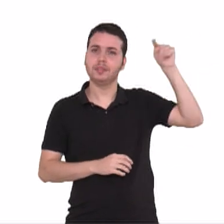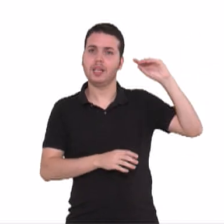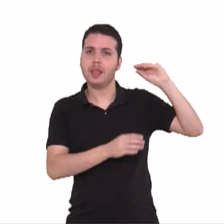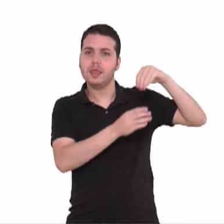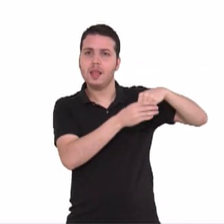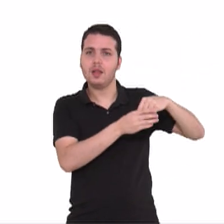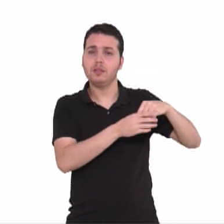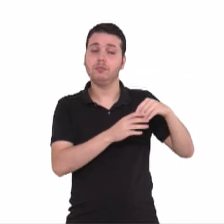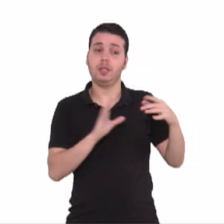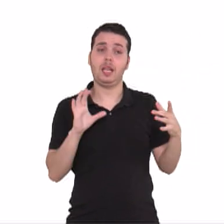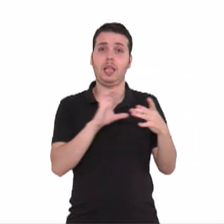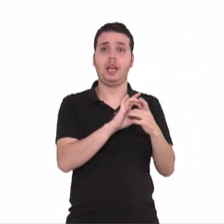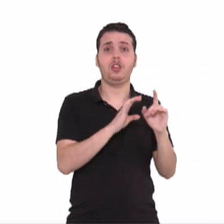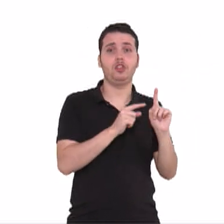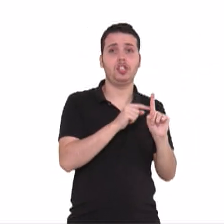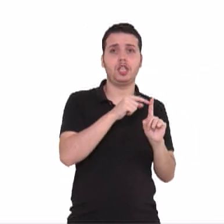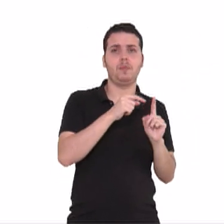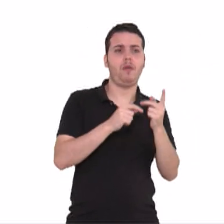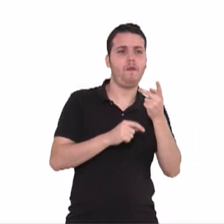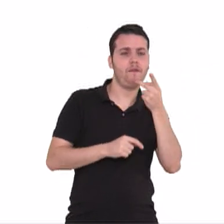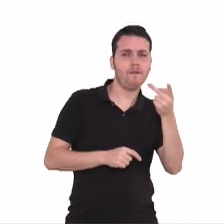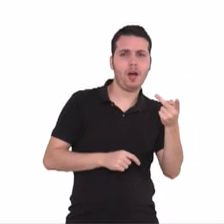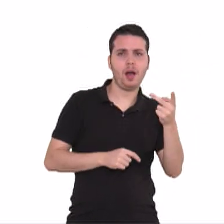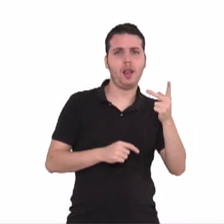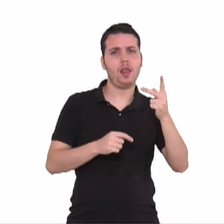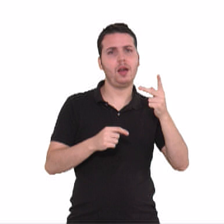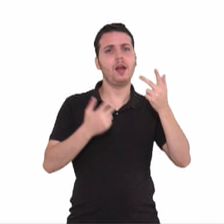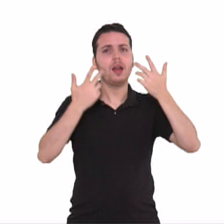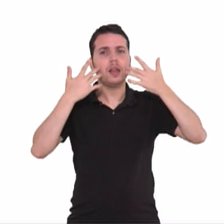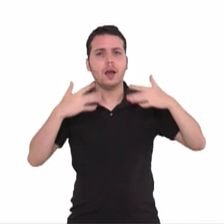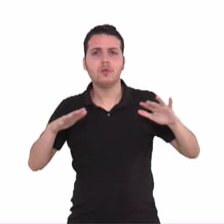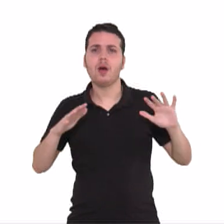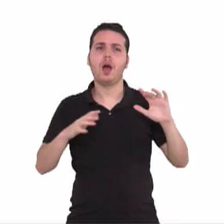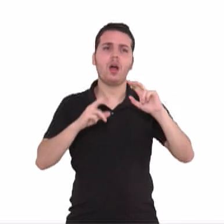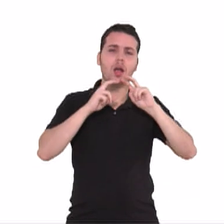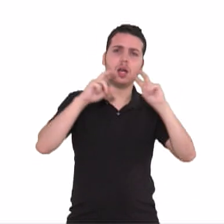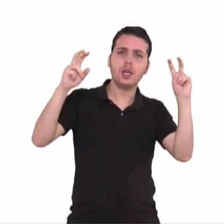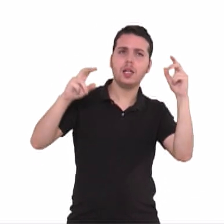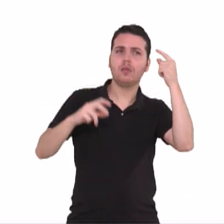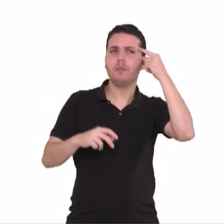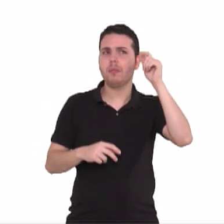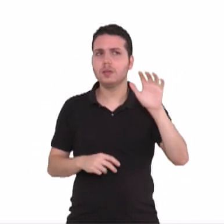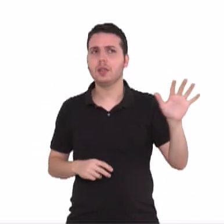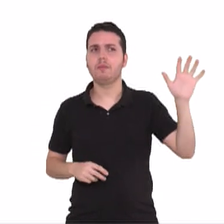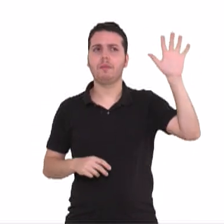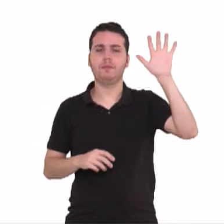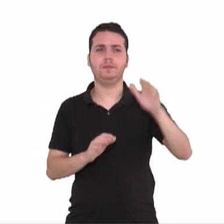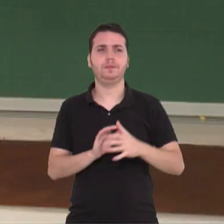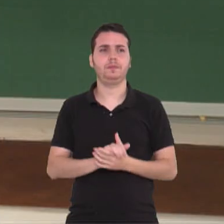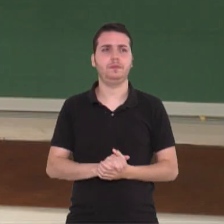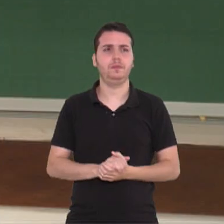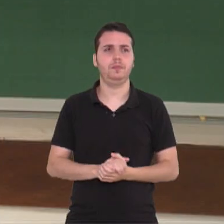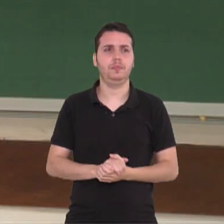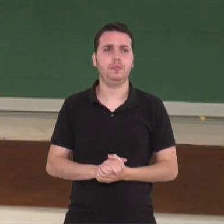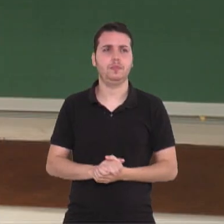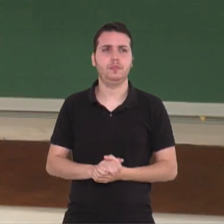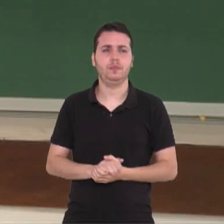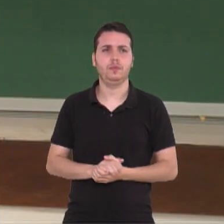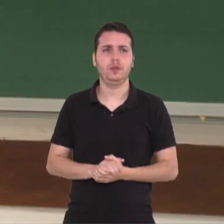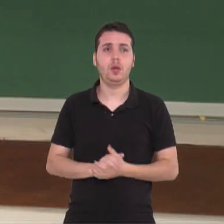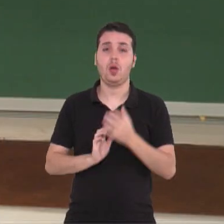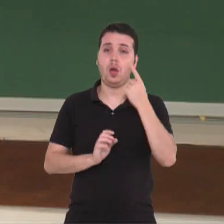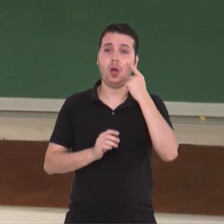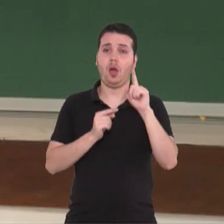com o tipo de fala. Fala natural, grito, pensamento, etc. Então, aqui nós temos